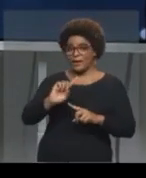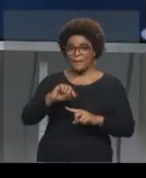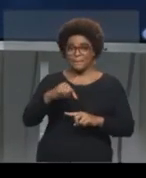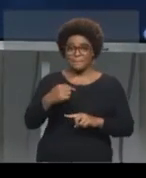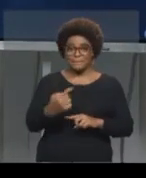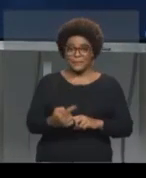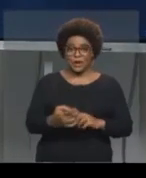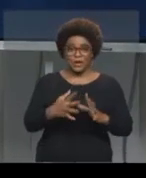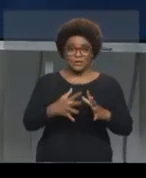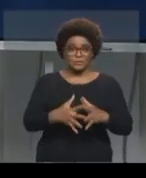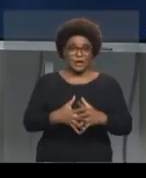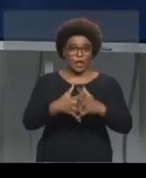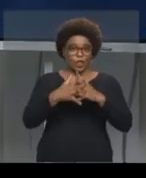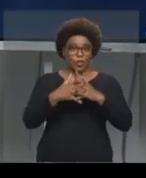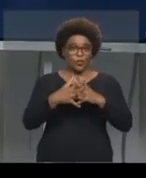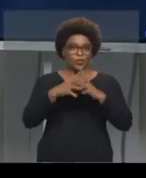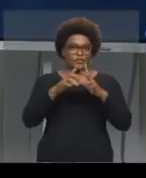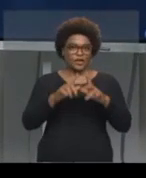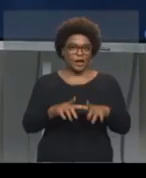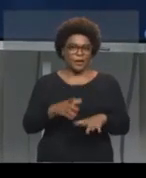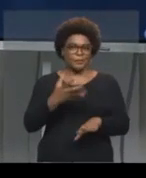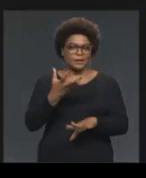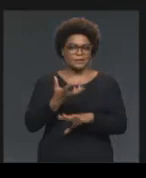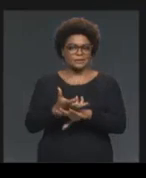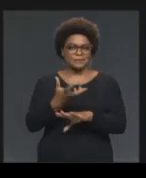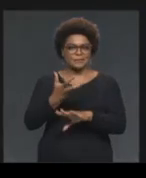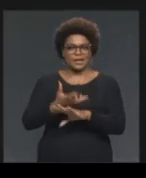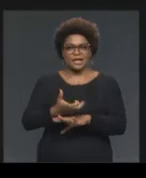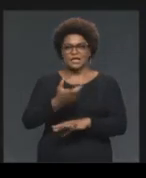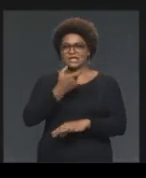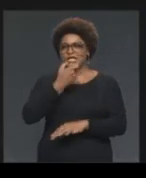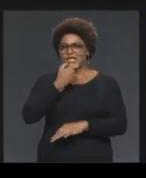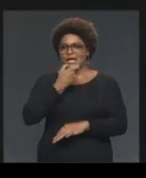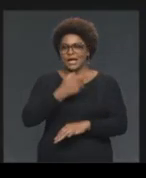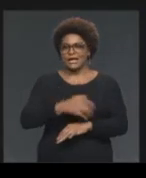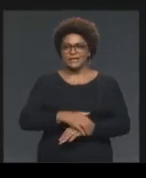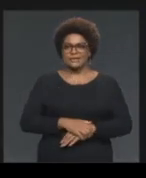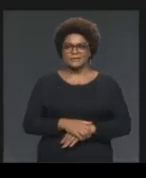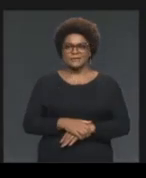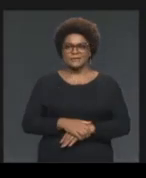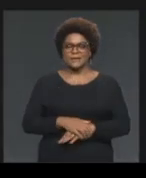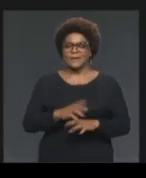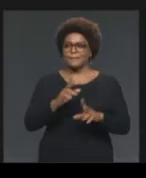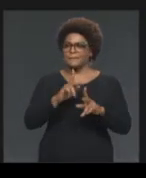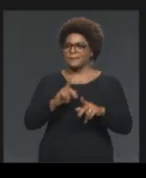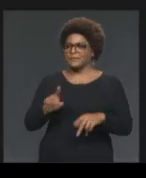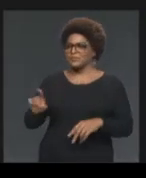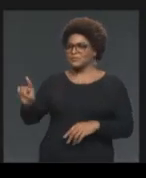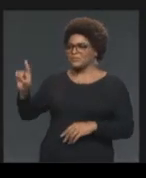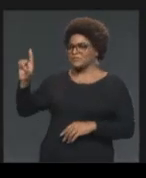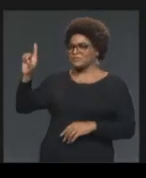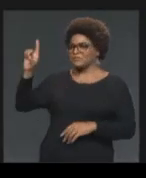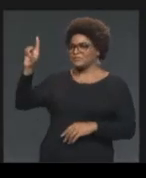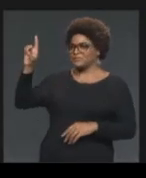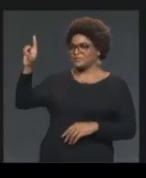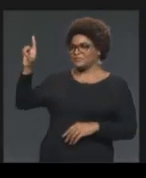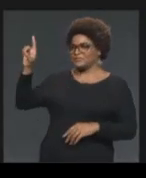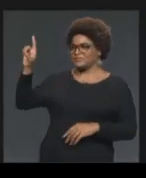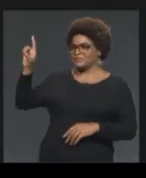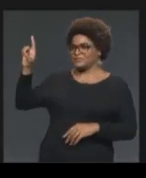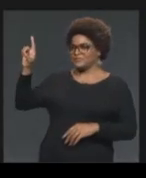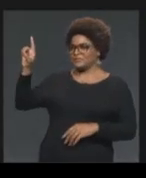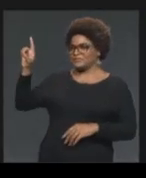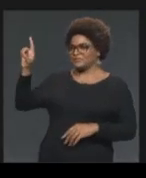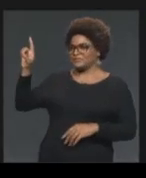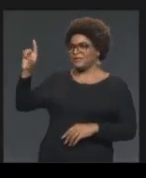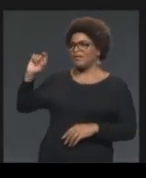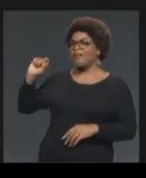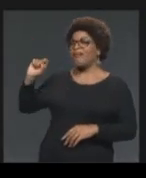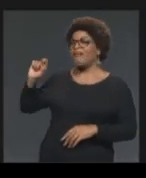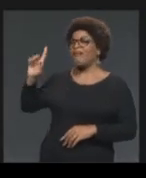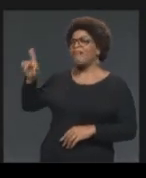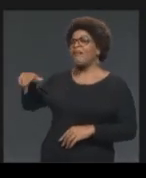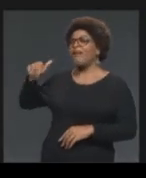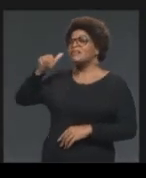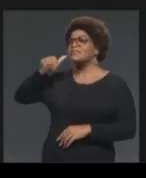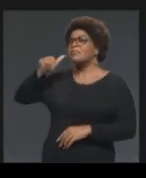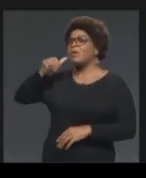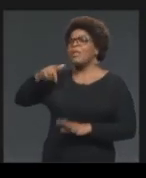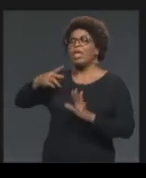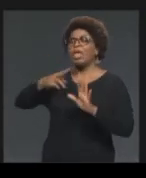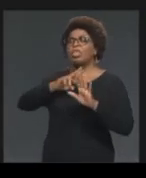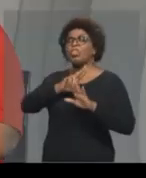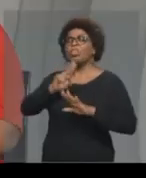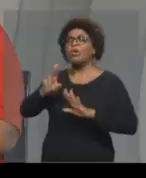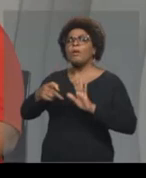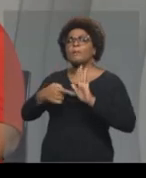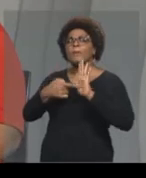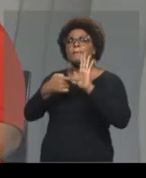é para inglês agora. No PET 1, professora, aparece também o nome Berta Lutz. Quem foi ela? Ah,